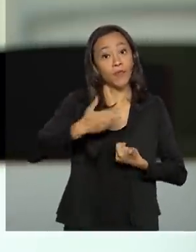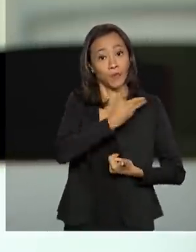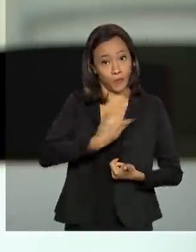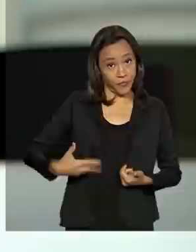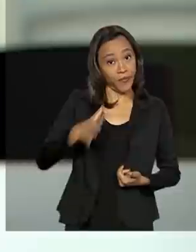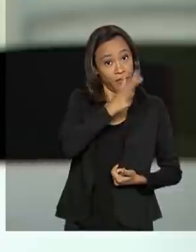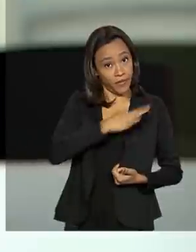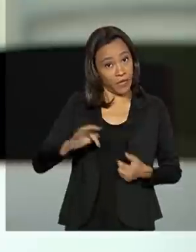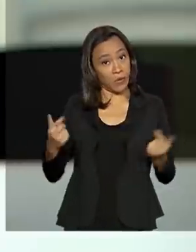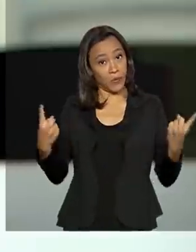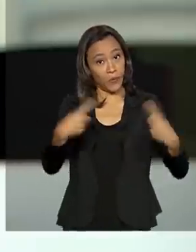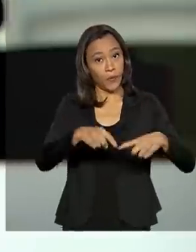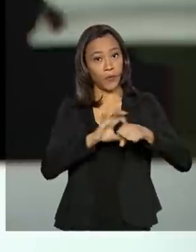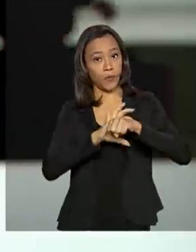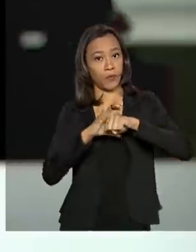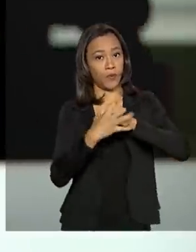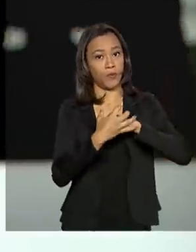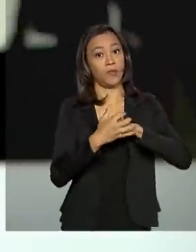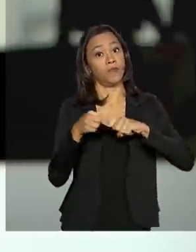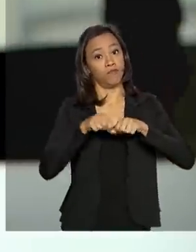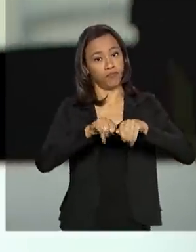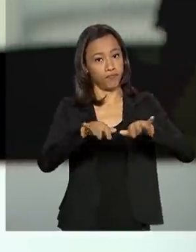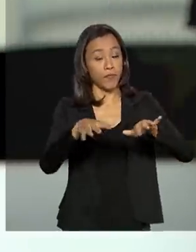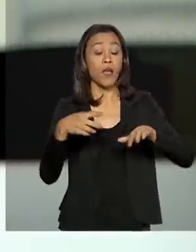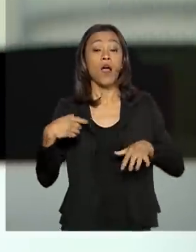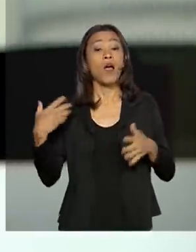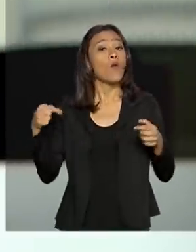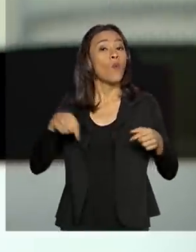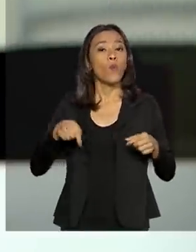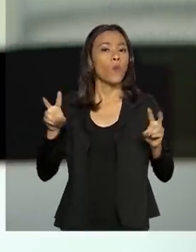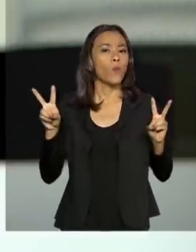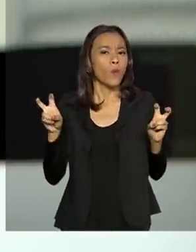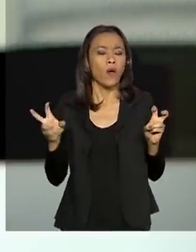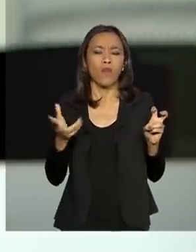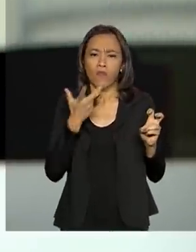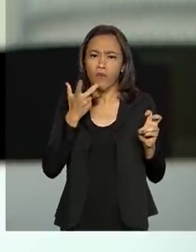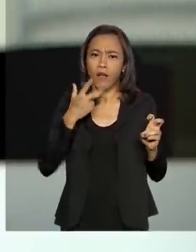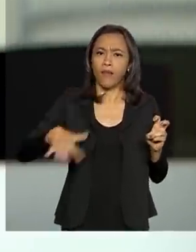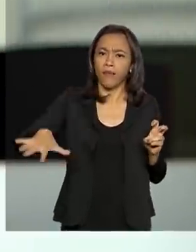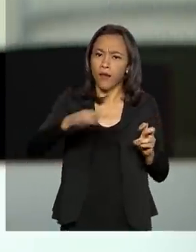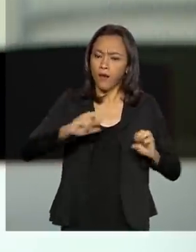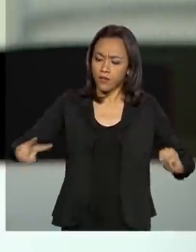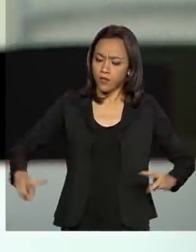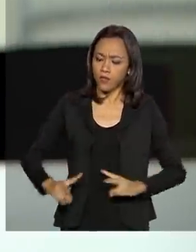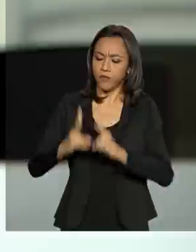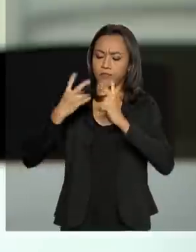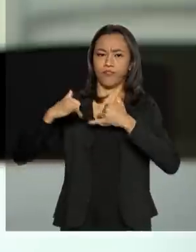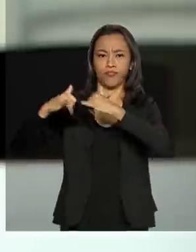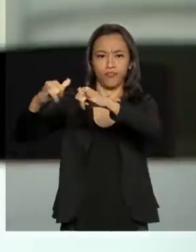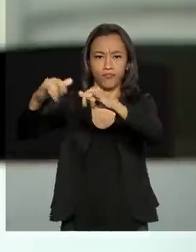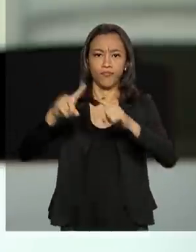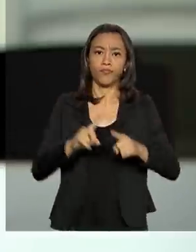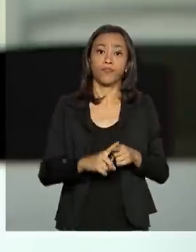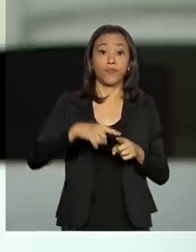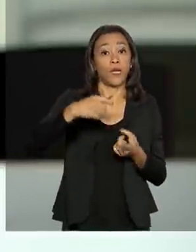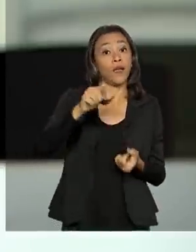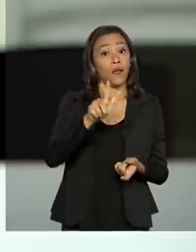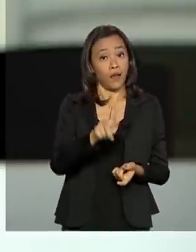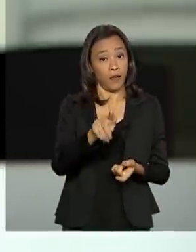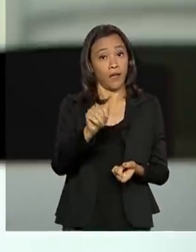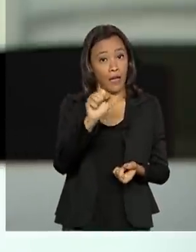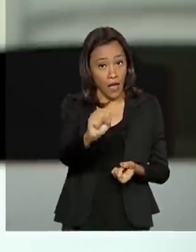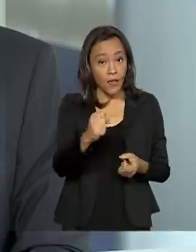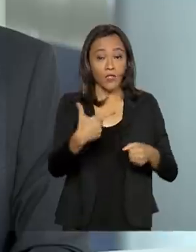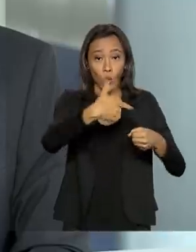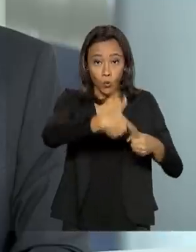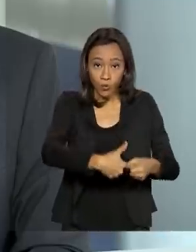ao novo coronavírus. Desta vez, vamos abordar o setor de energia e fornecimento de luz, gás e combustíveis em todo